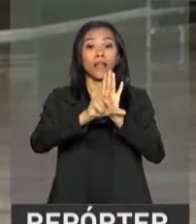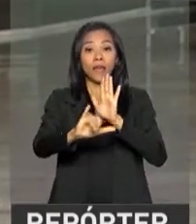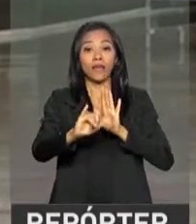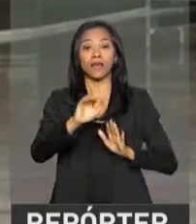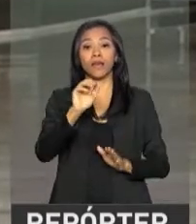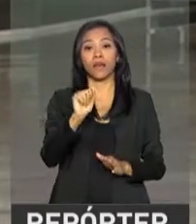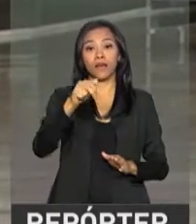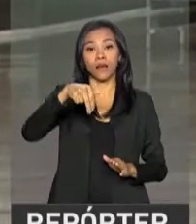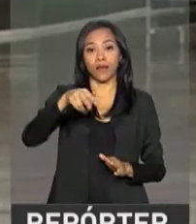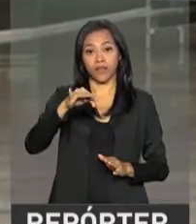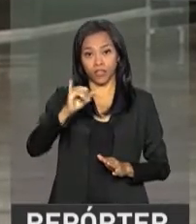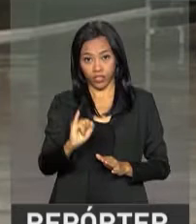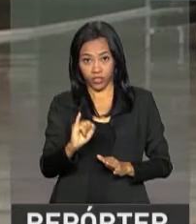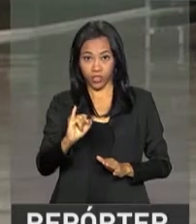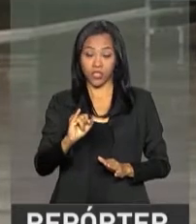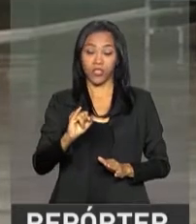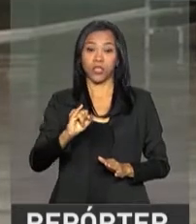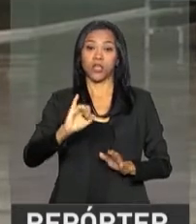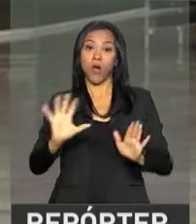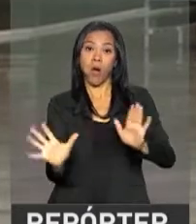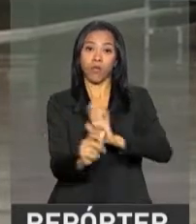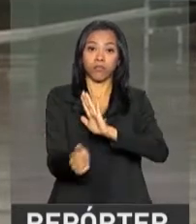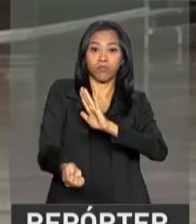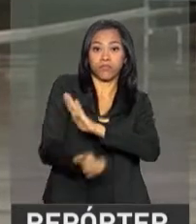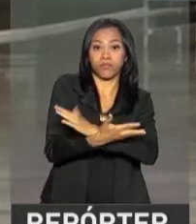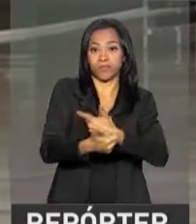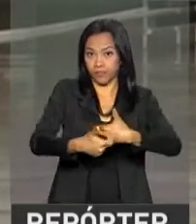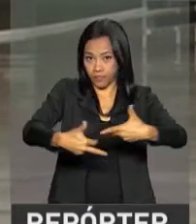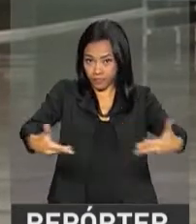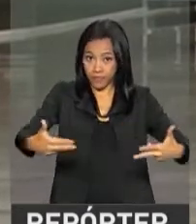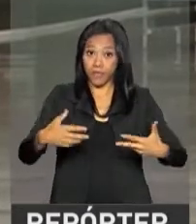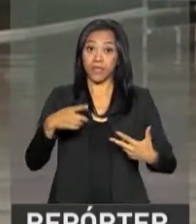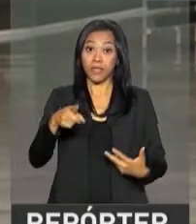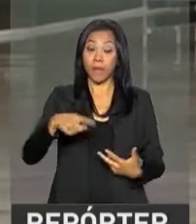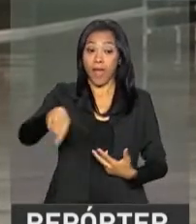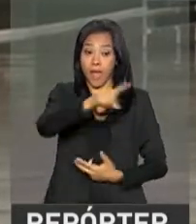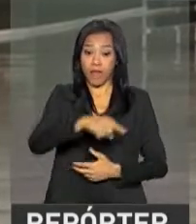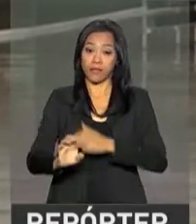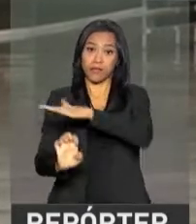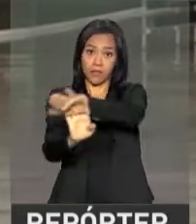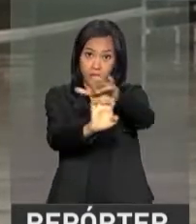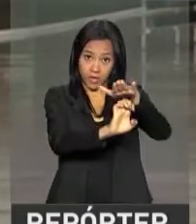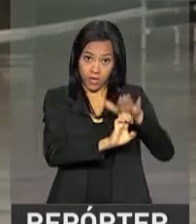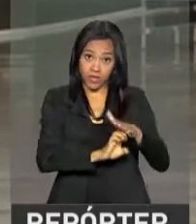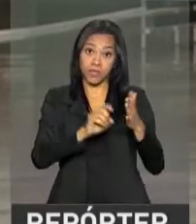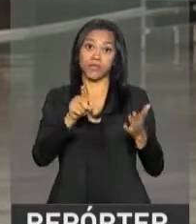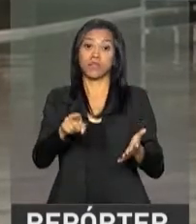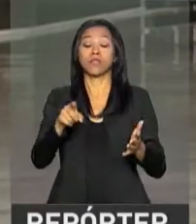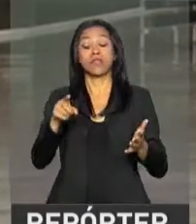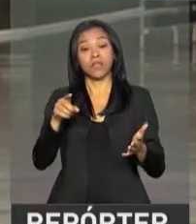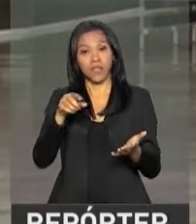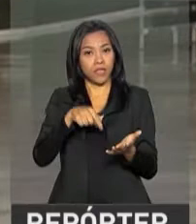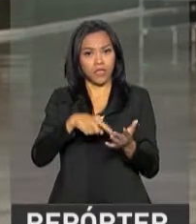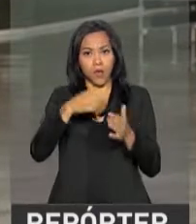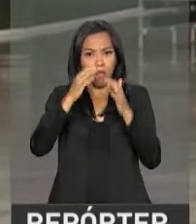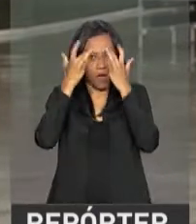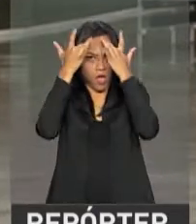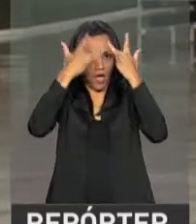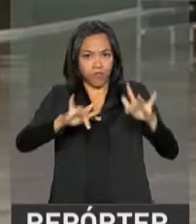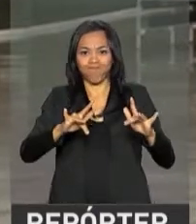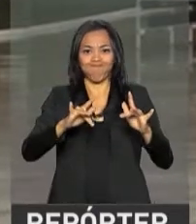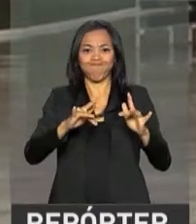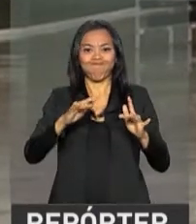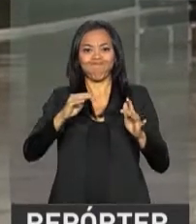semana que vem ela prevê que estas multas a empresas que cometeram irregularidades seja na esfera cível ou